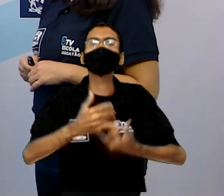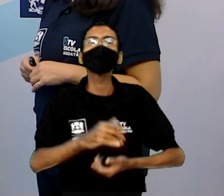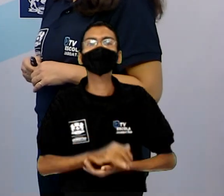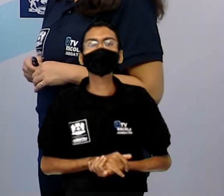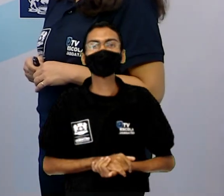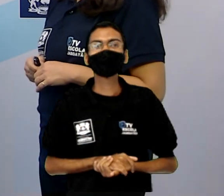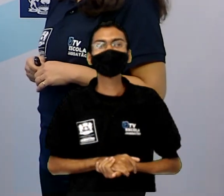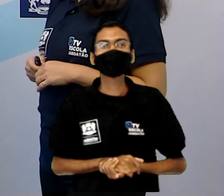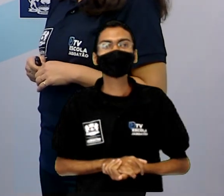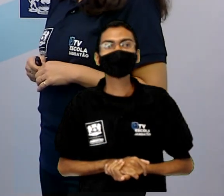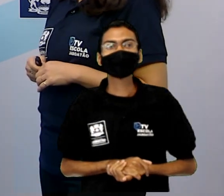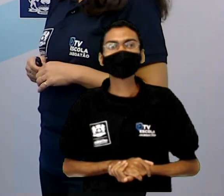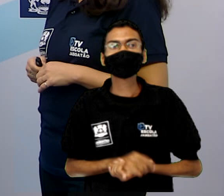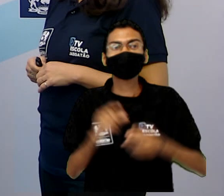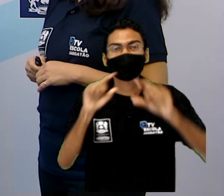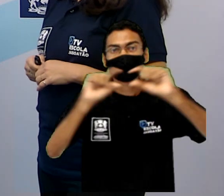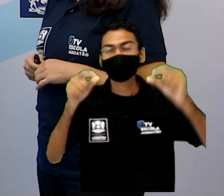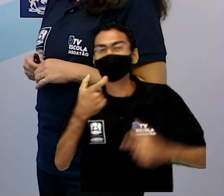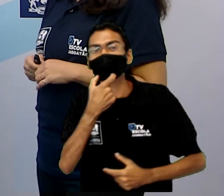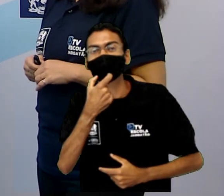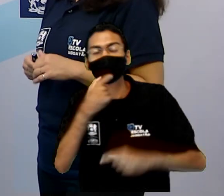You were working.